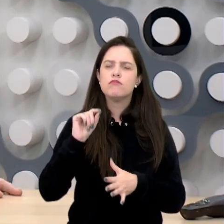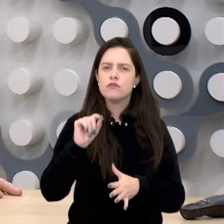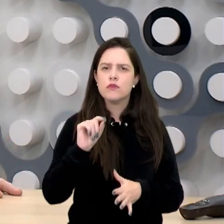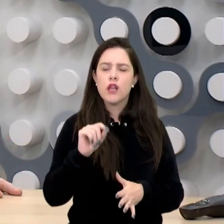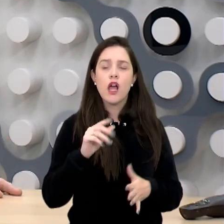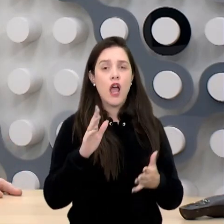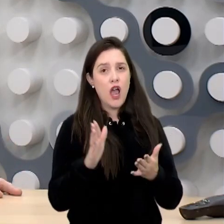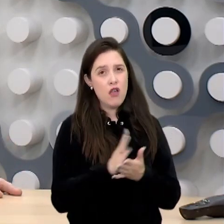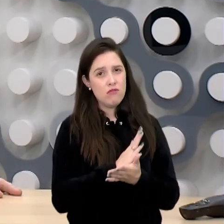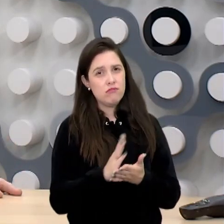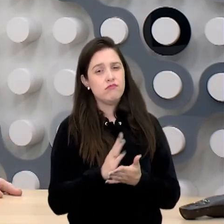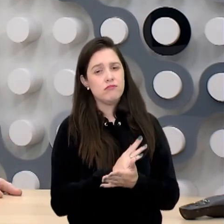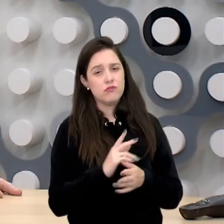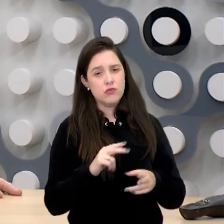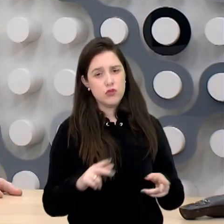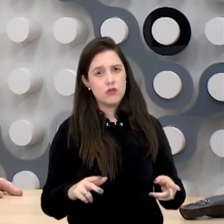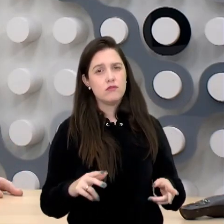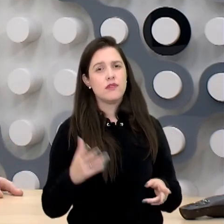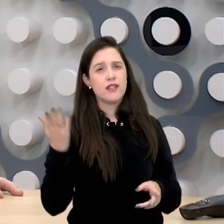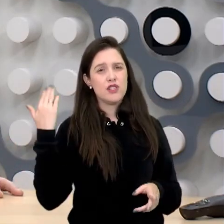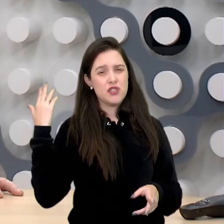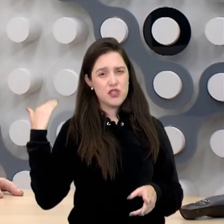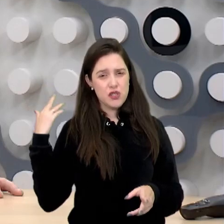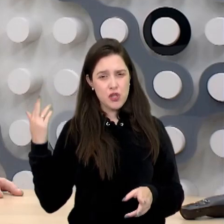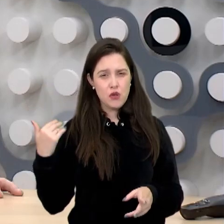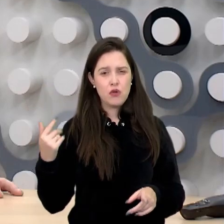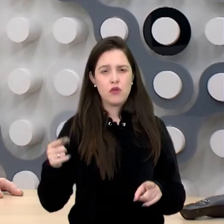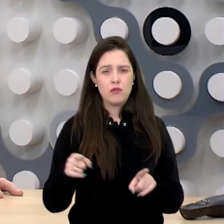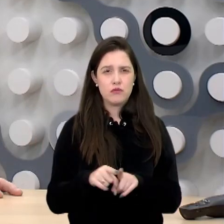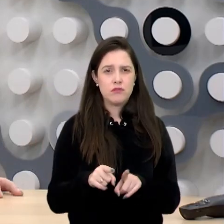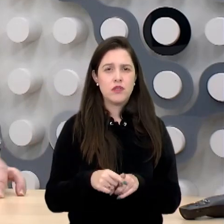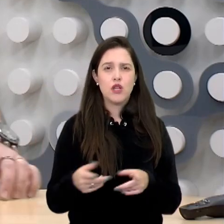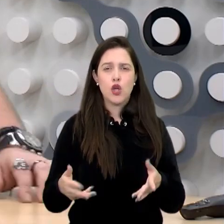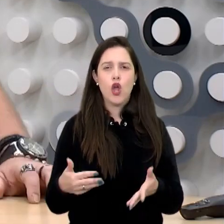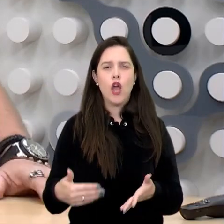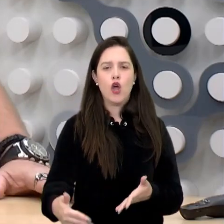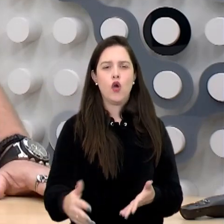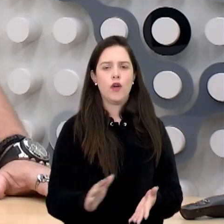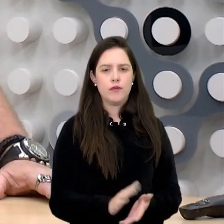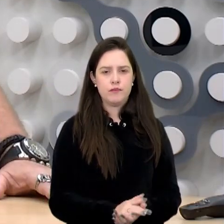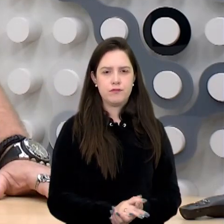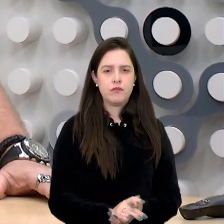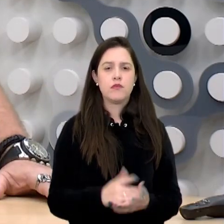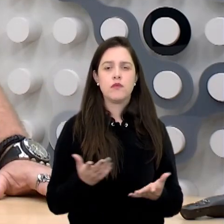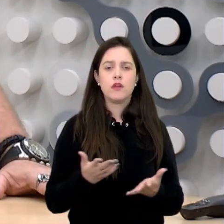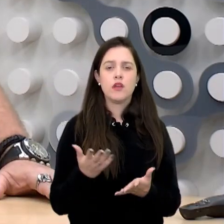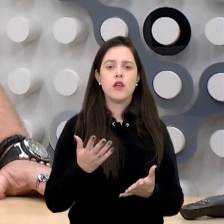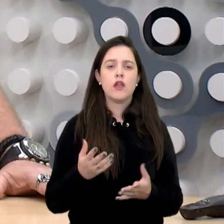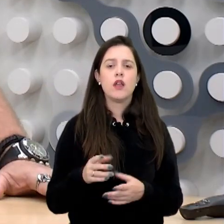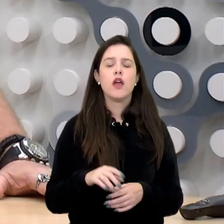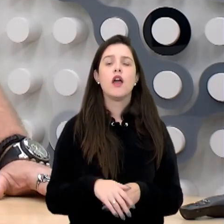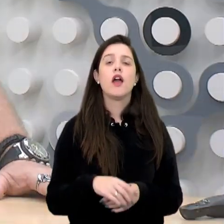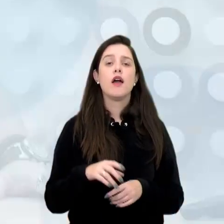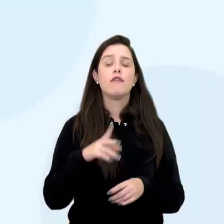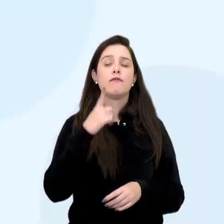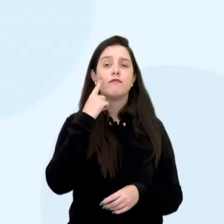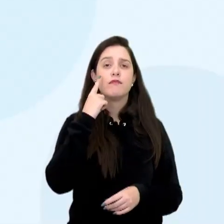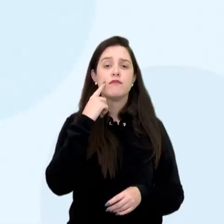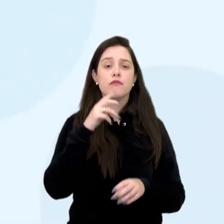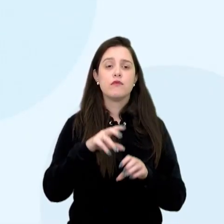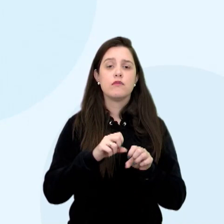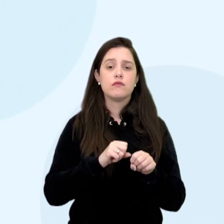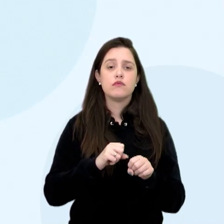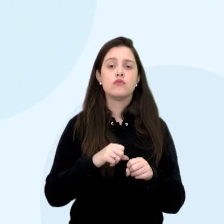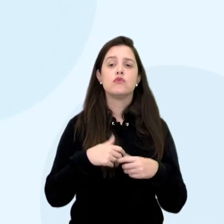os crátons, né, os dobramentos antigos e os dobramentos modernos. Vamos lá para a formação dos continentes. Então, vamos